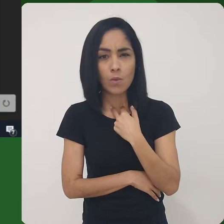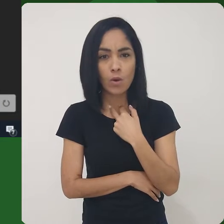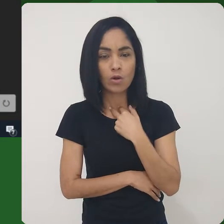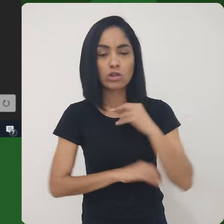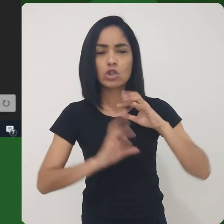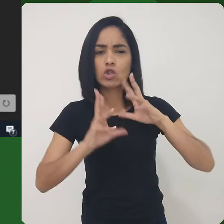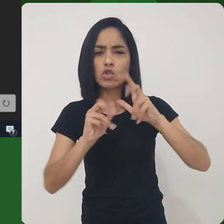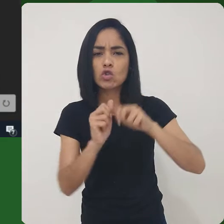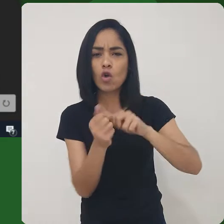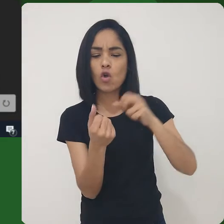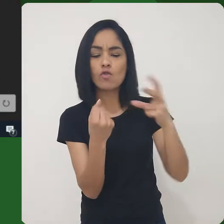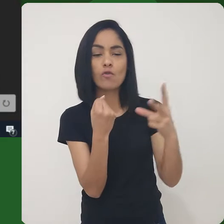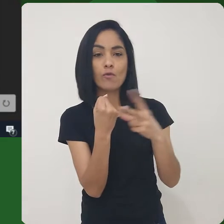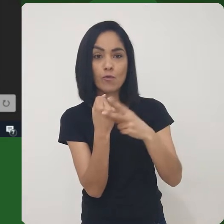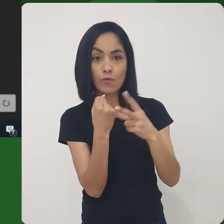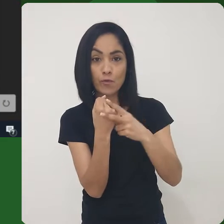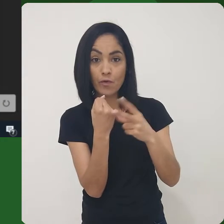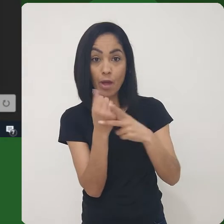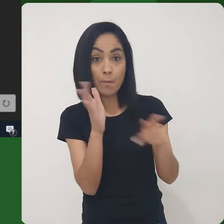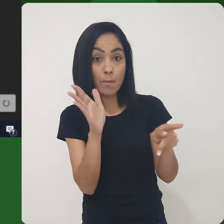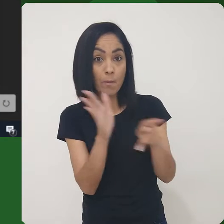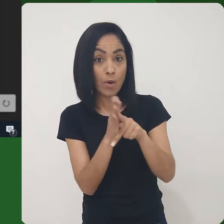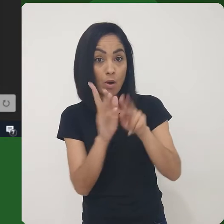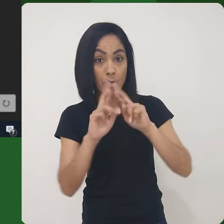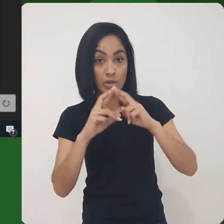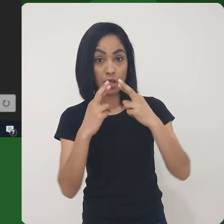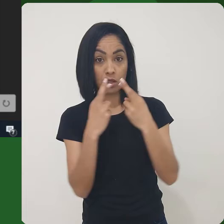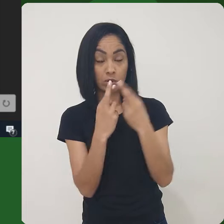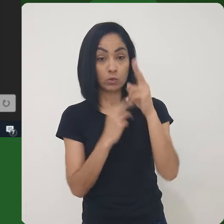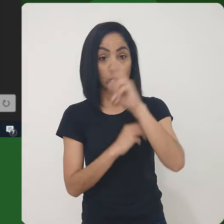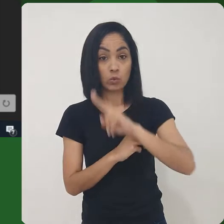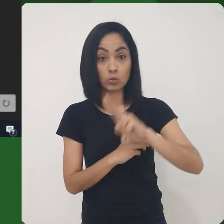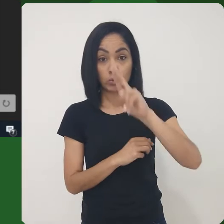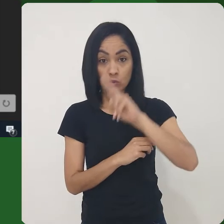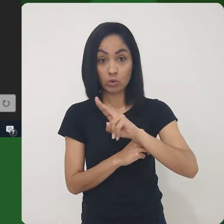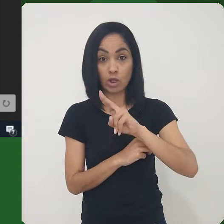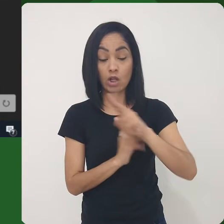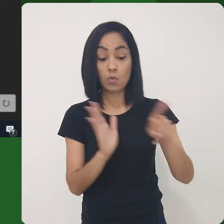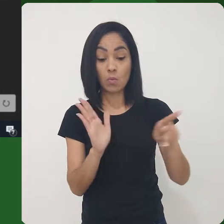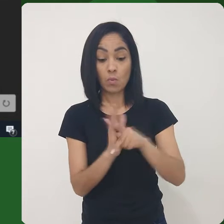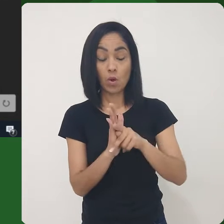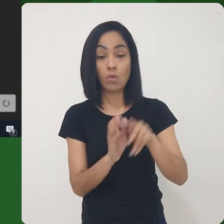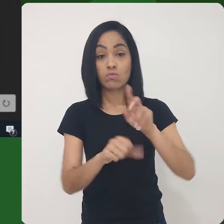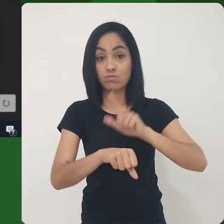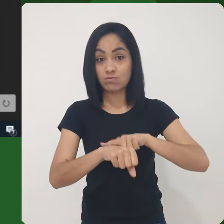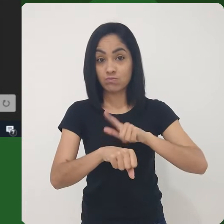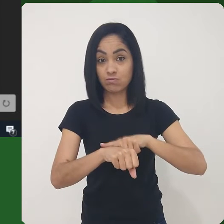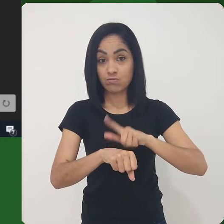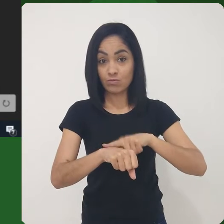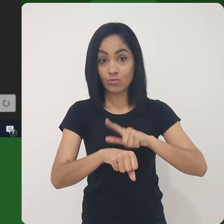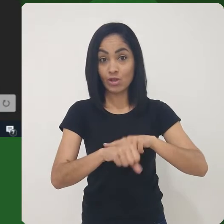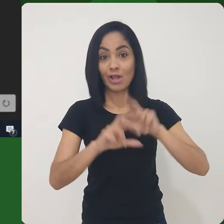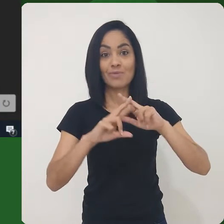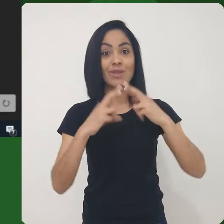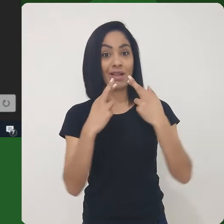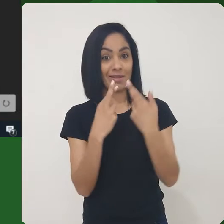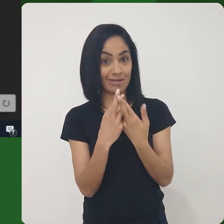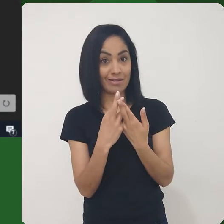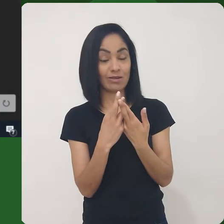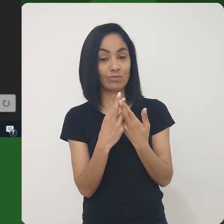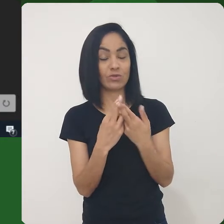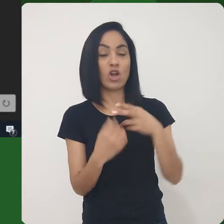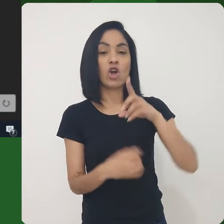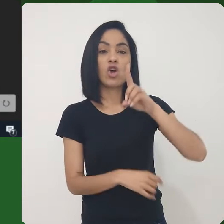Todos os verbos descritos de ações da reunião usados no pretérito perfeito de indicativo.